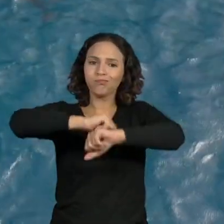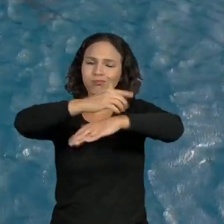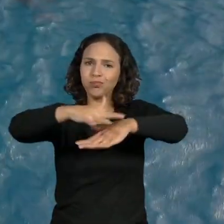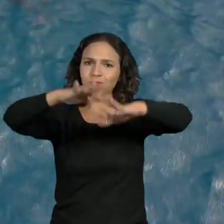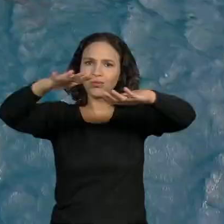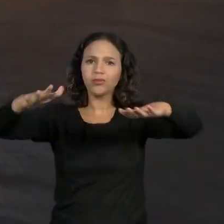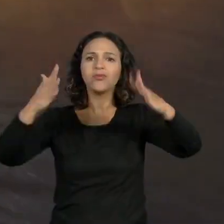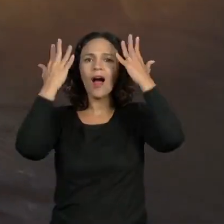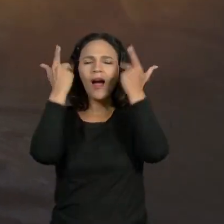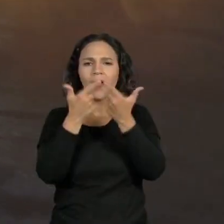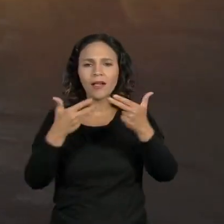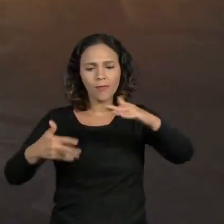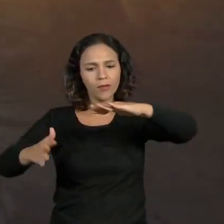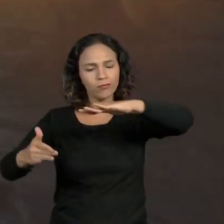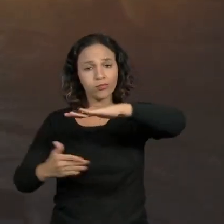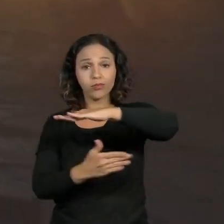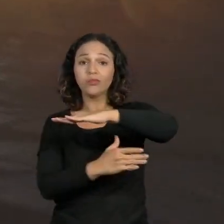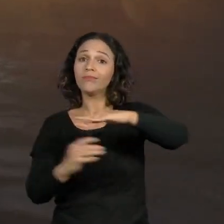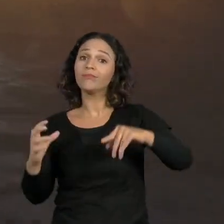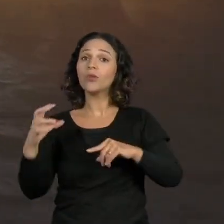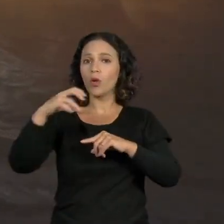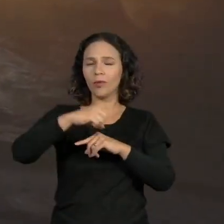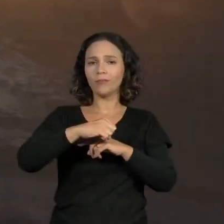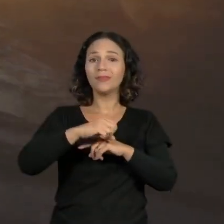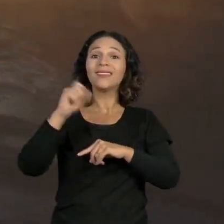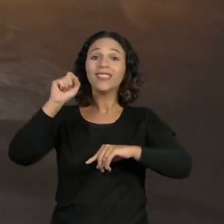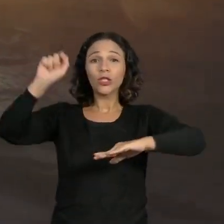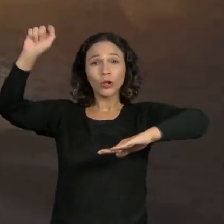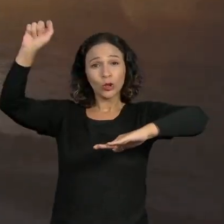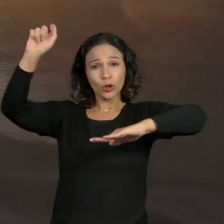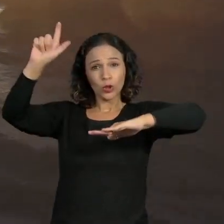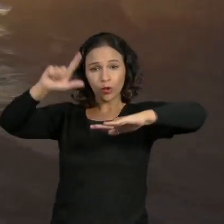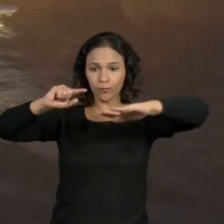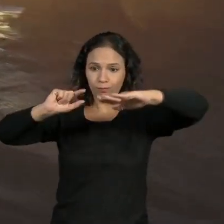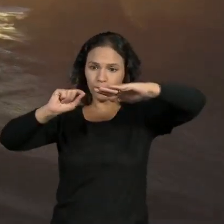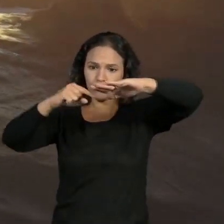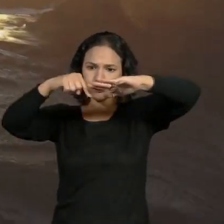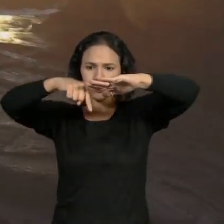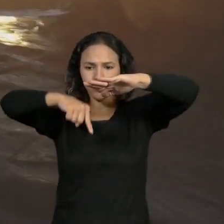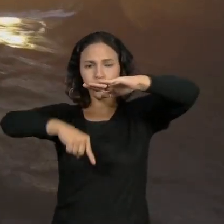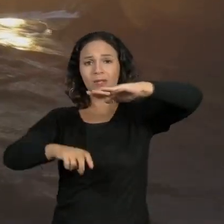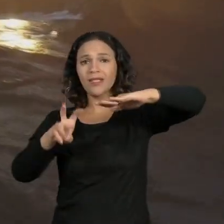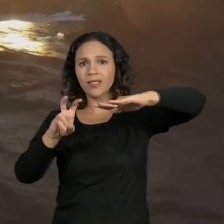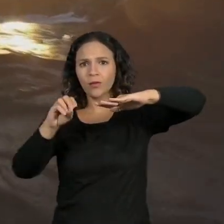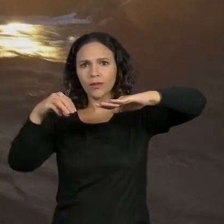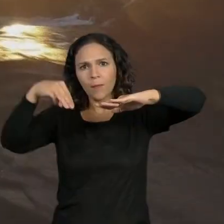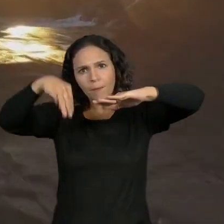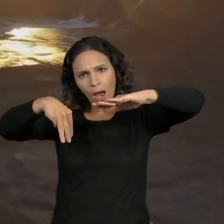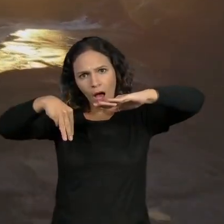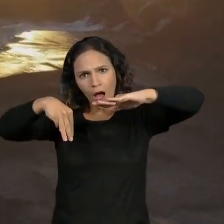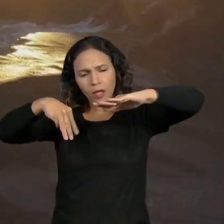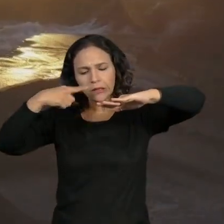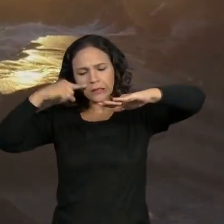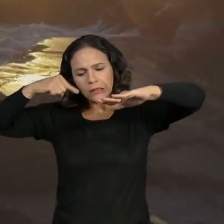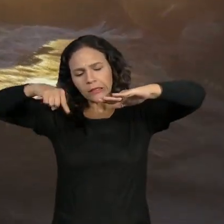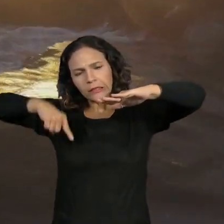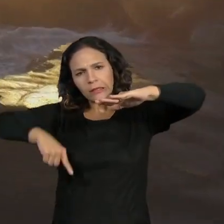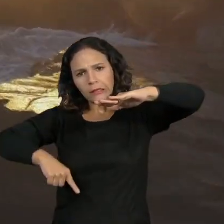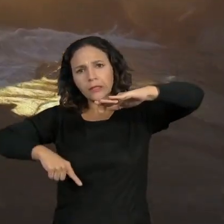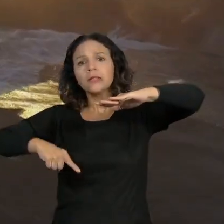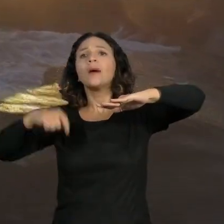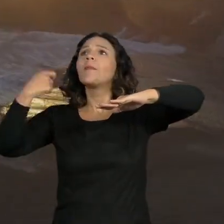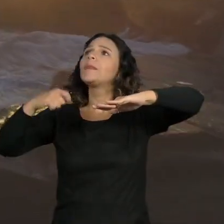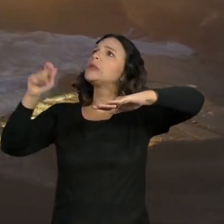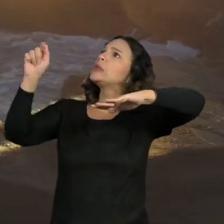marinho. Quando a camada de luz é reduzida a 50 metros na zona fótica, os animais que precisam da